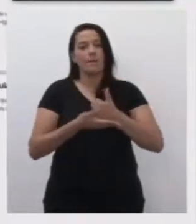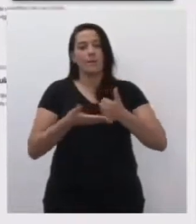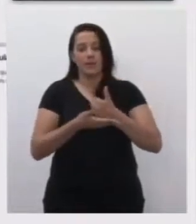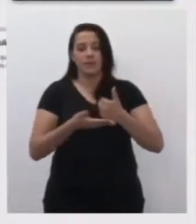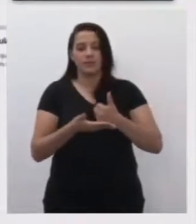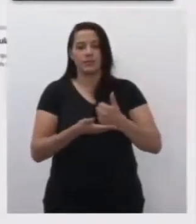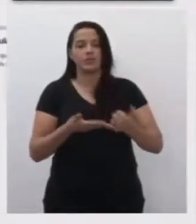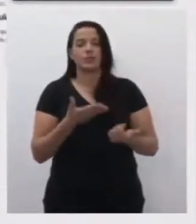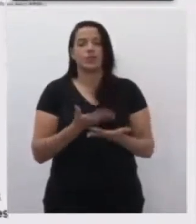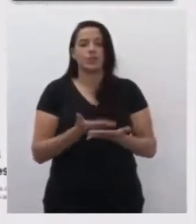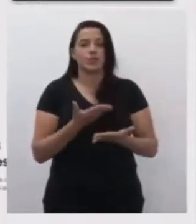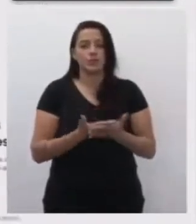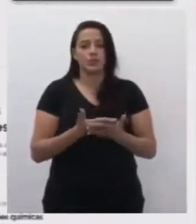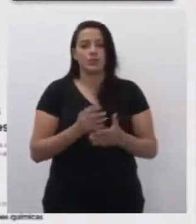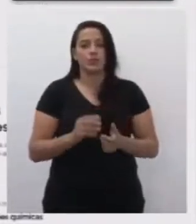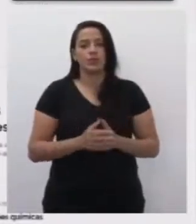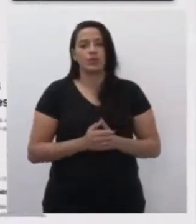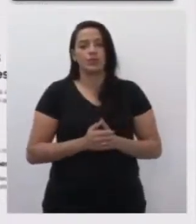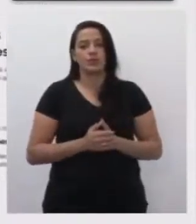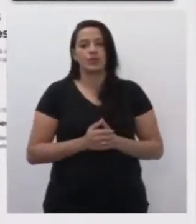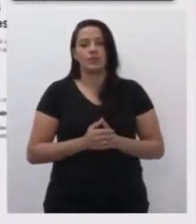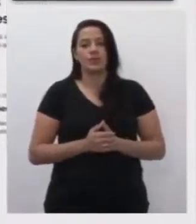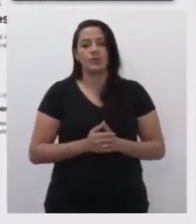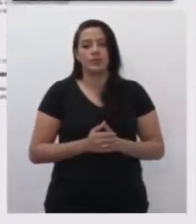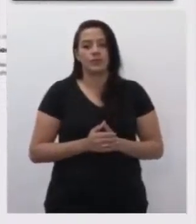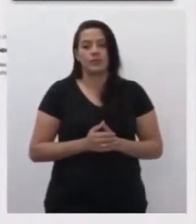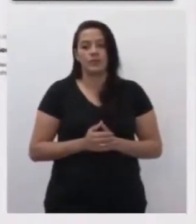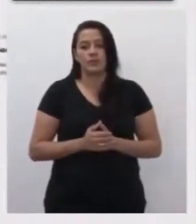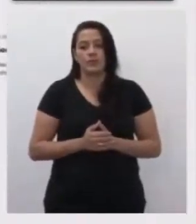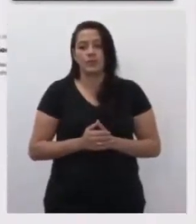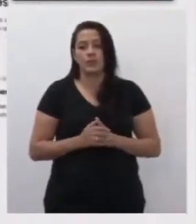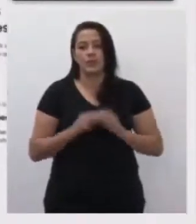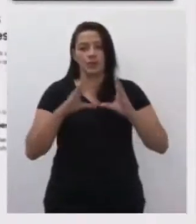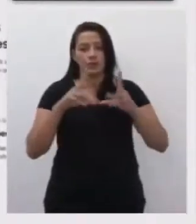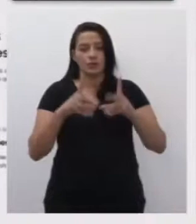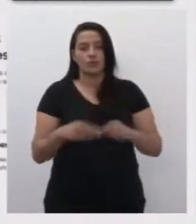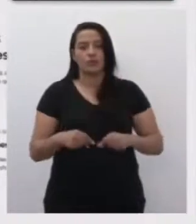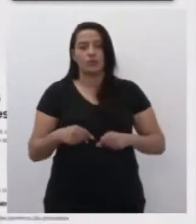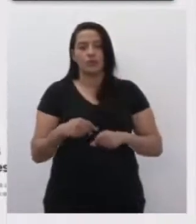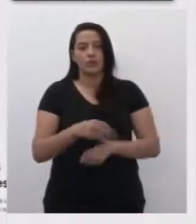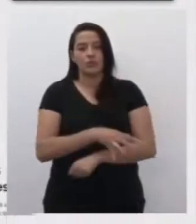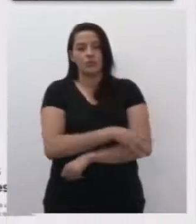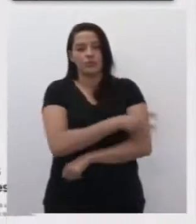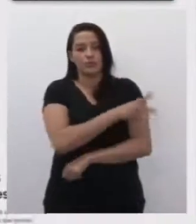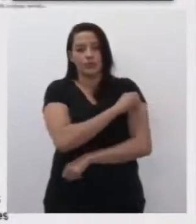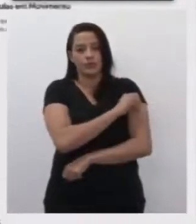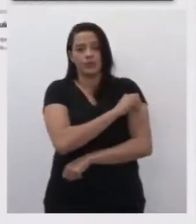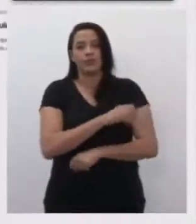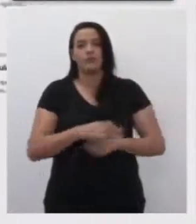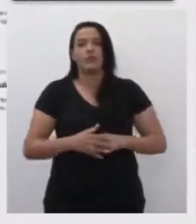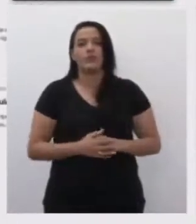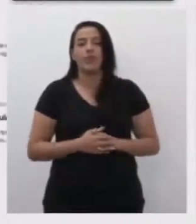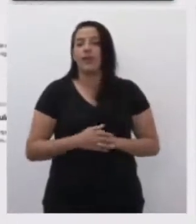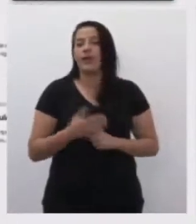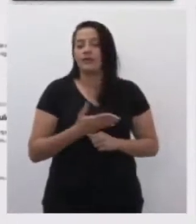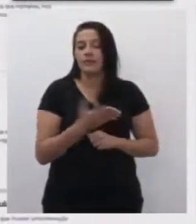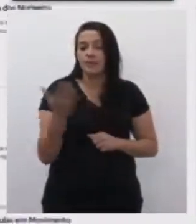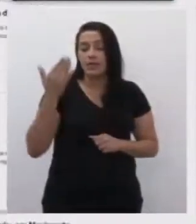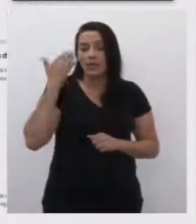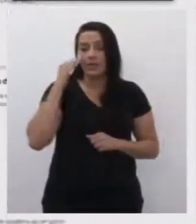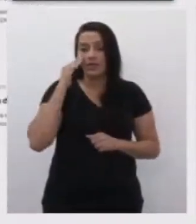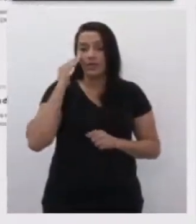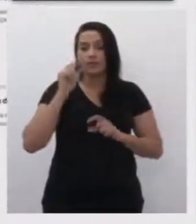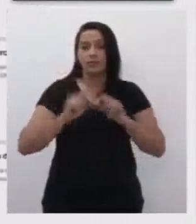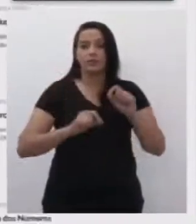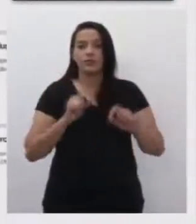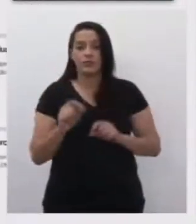né? Física básica, química básica. E a gente entende que alguns gaps, né?